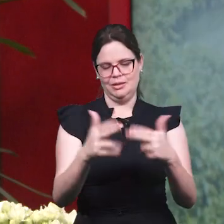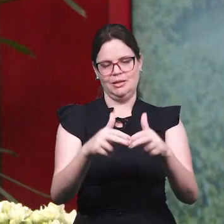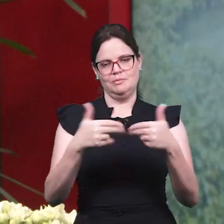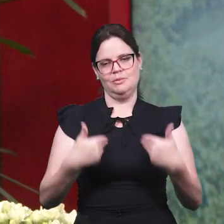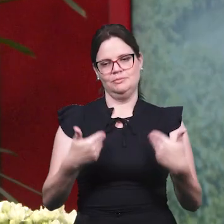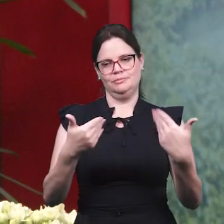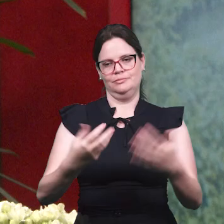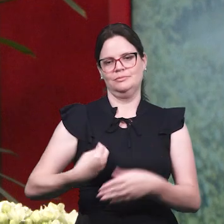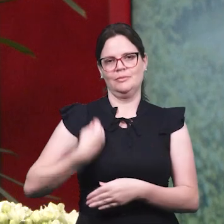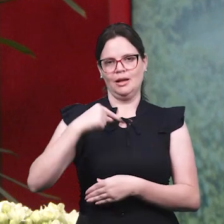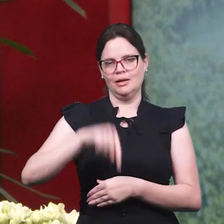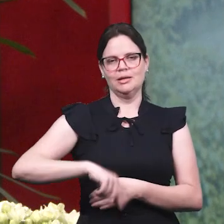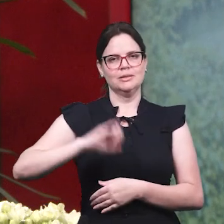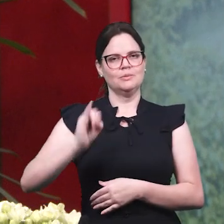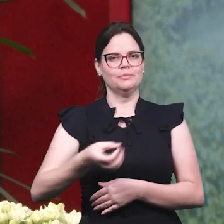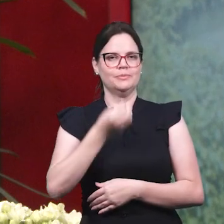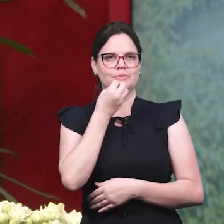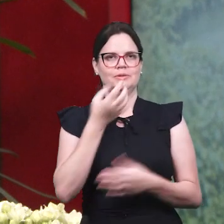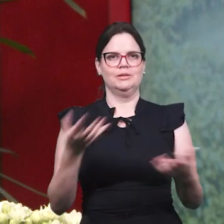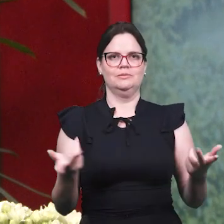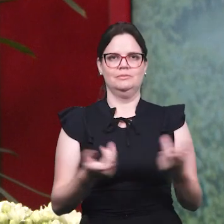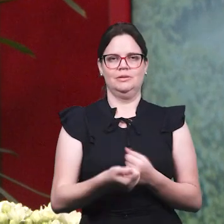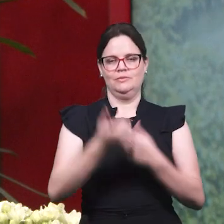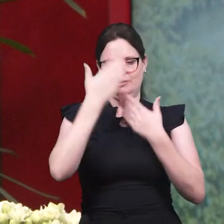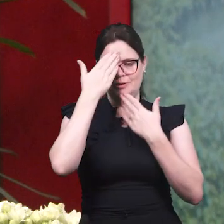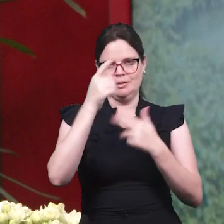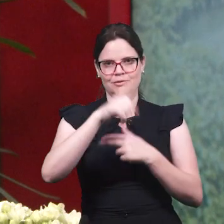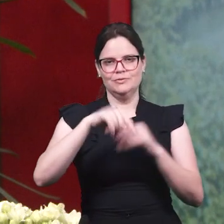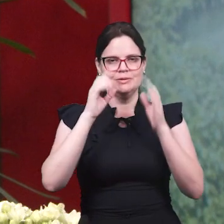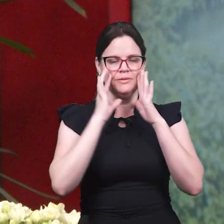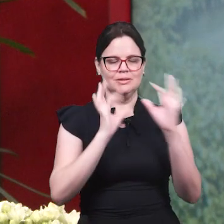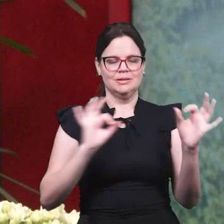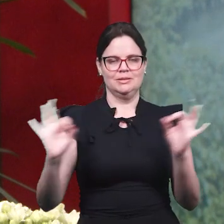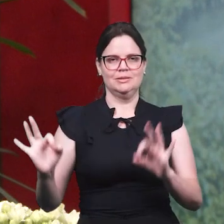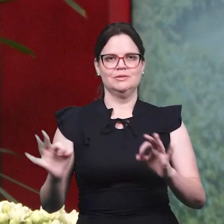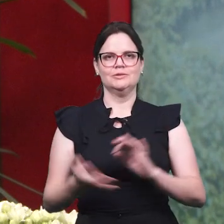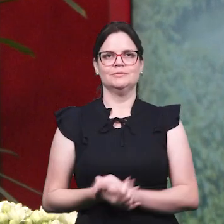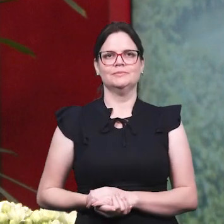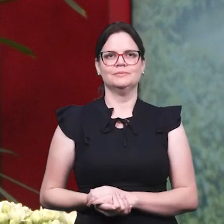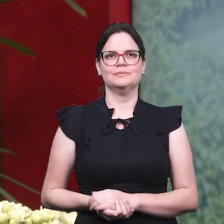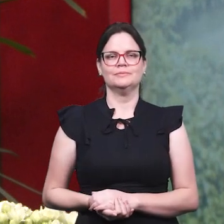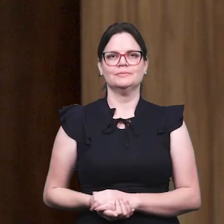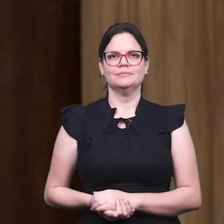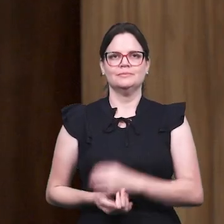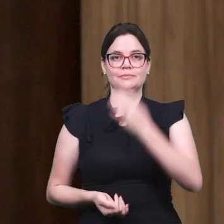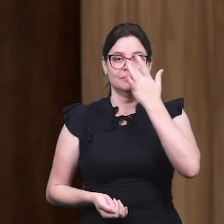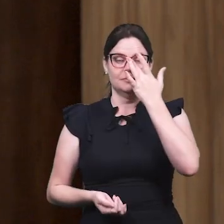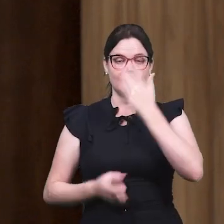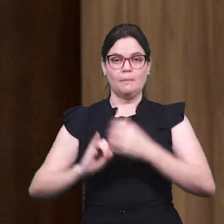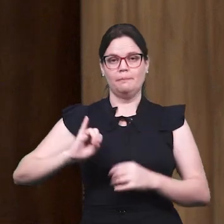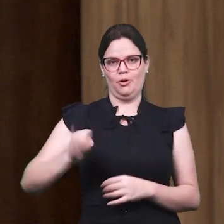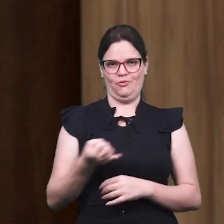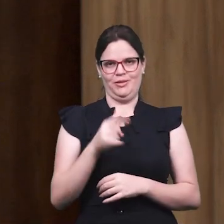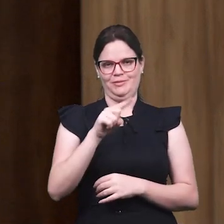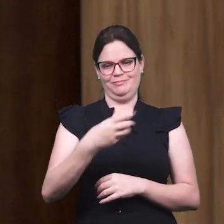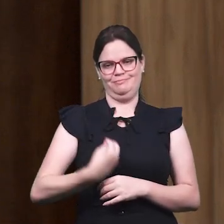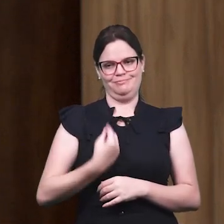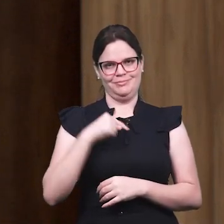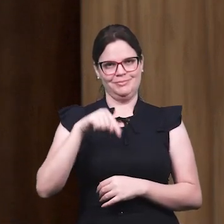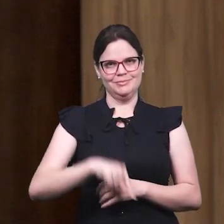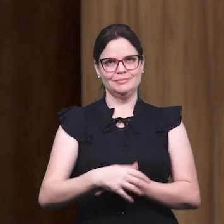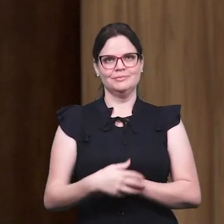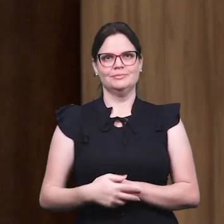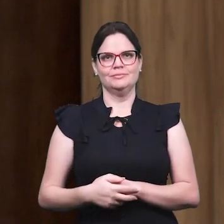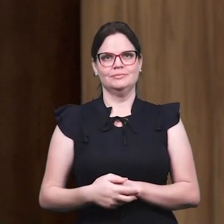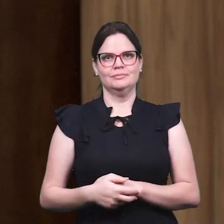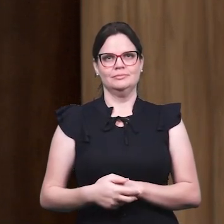pela oportunidade de estar aqui. Eu agradeço a todos que também estão acompanhando conosco aí. Aproveitando a sua presença, eu